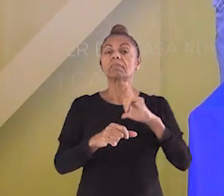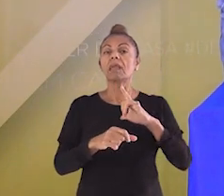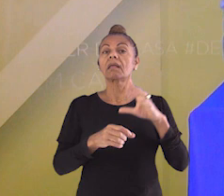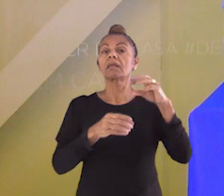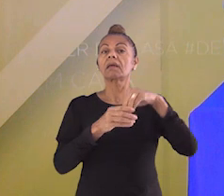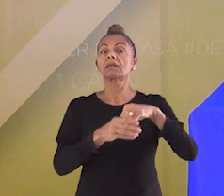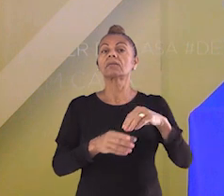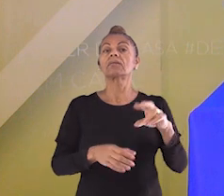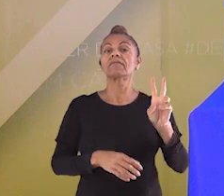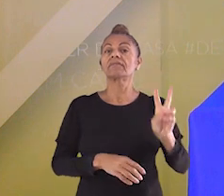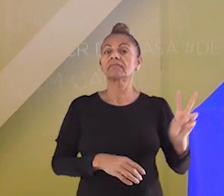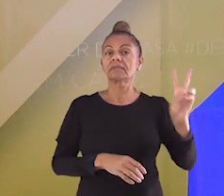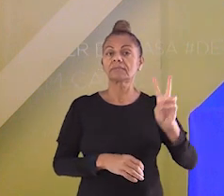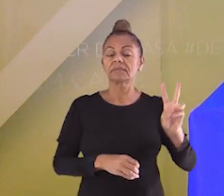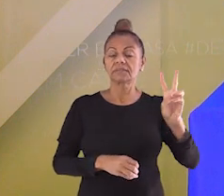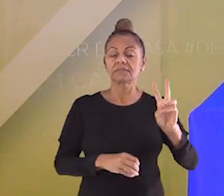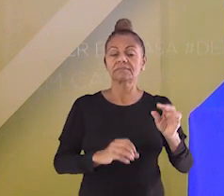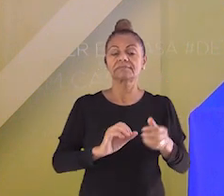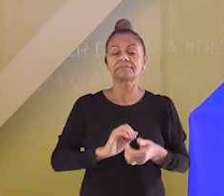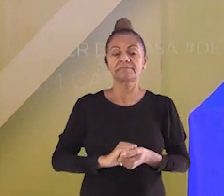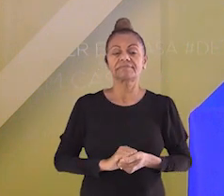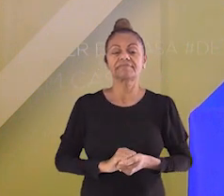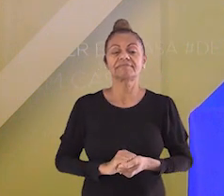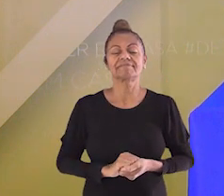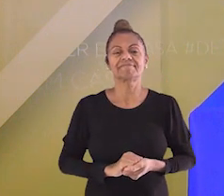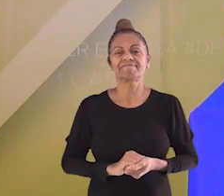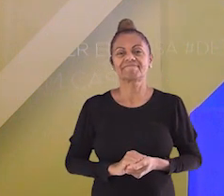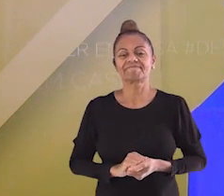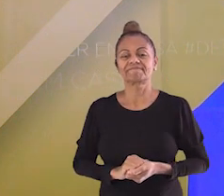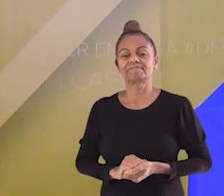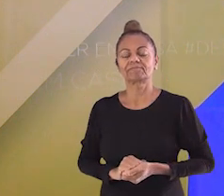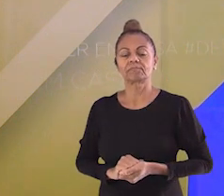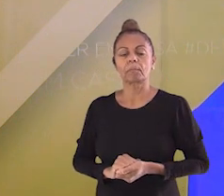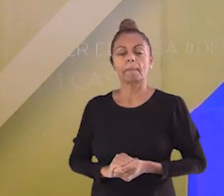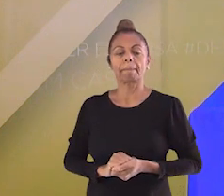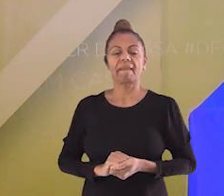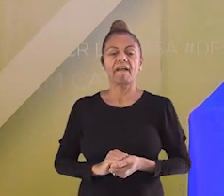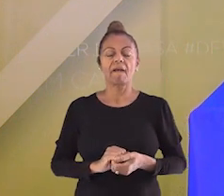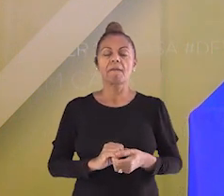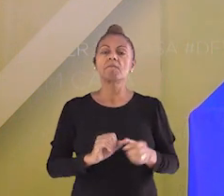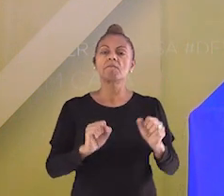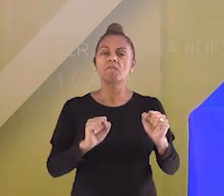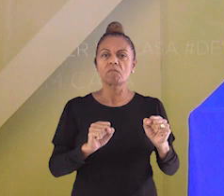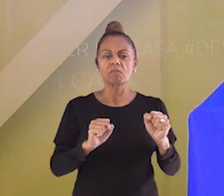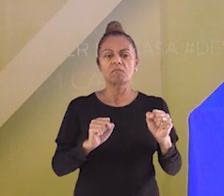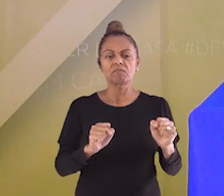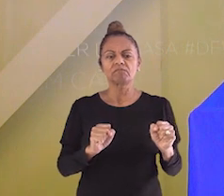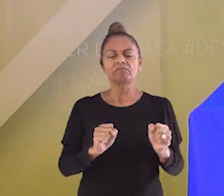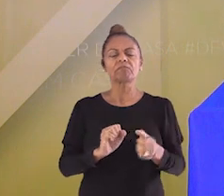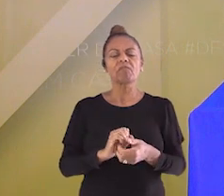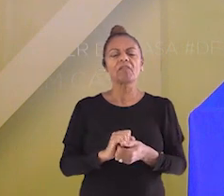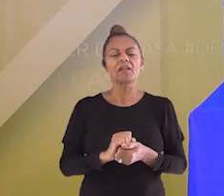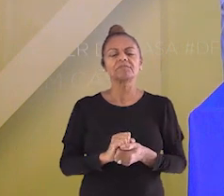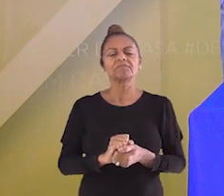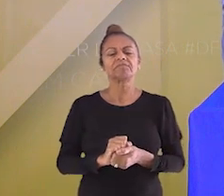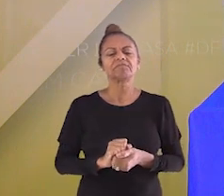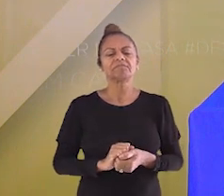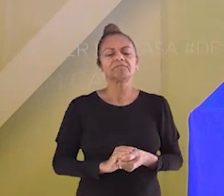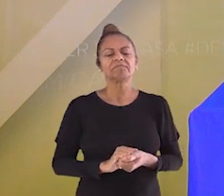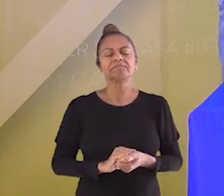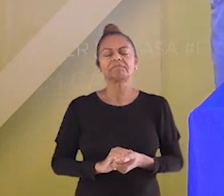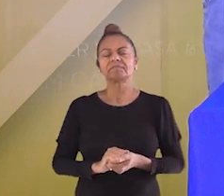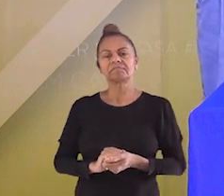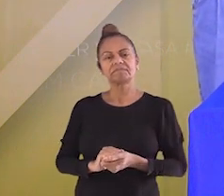pode trocar por azeite, pode trocar por margarina. Só que se você trocar a ervilha e o arroz, você vai mudar o nome da receita, que é arroz com ervilhas, aí não dá certo, né?